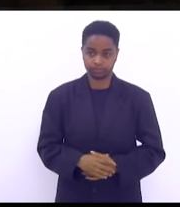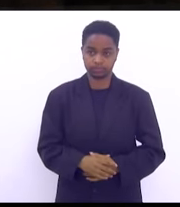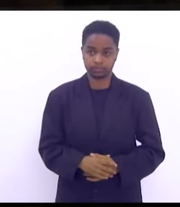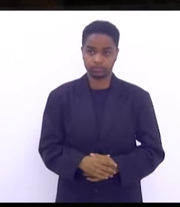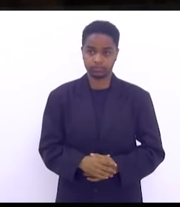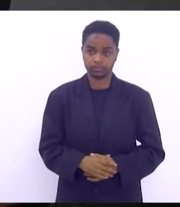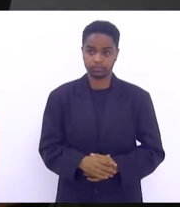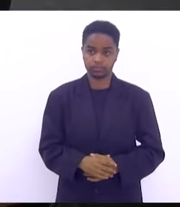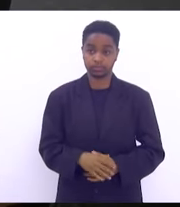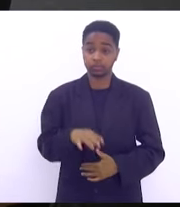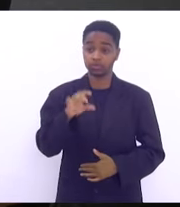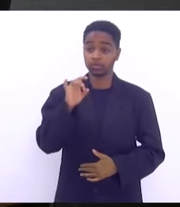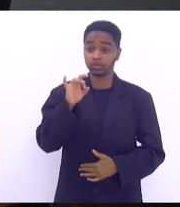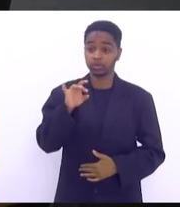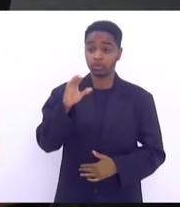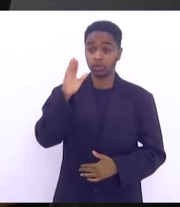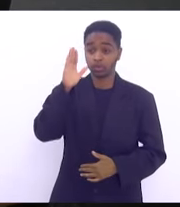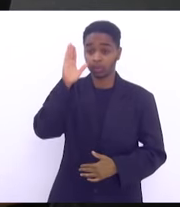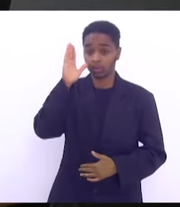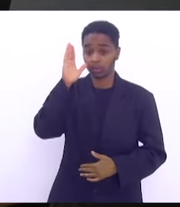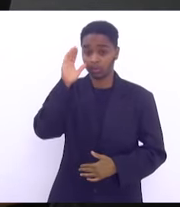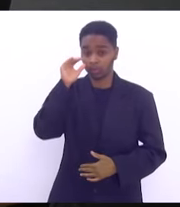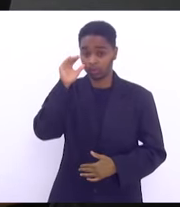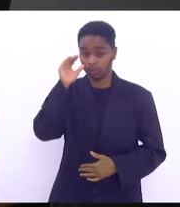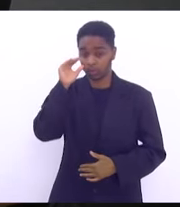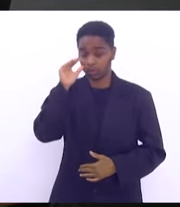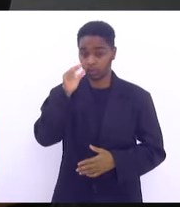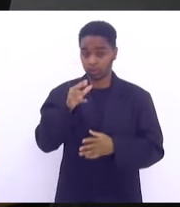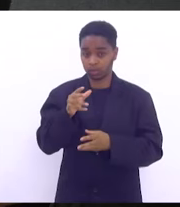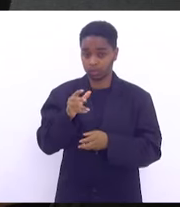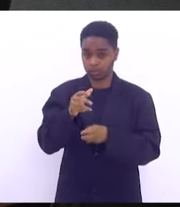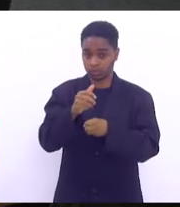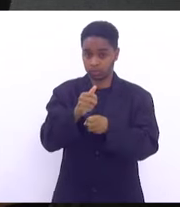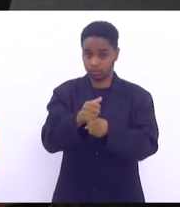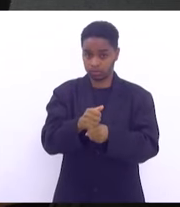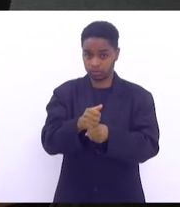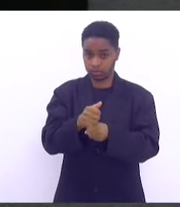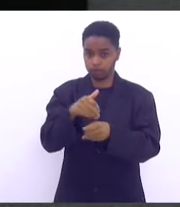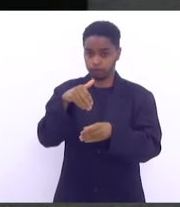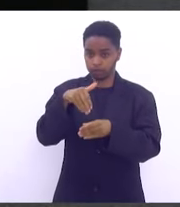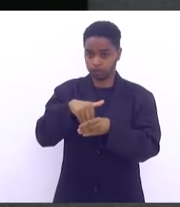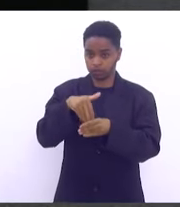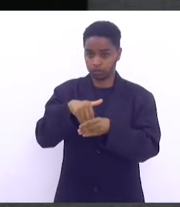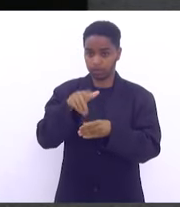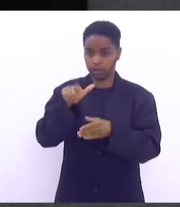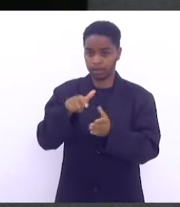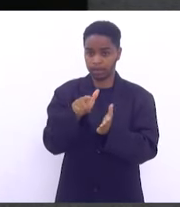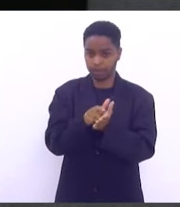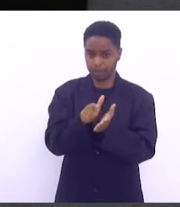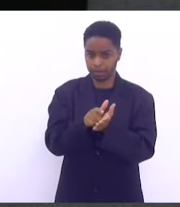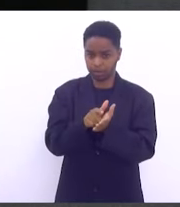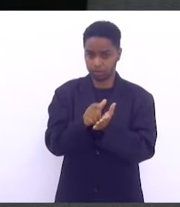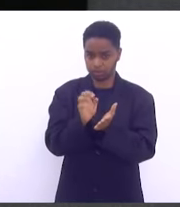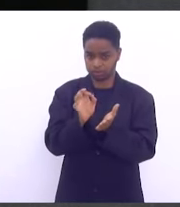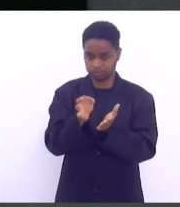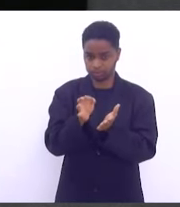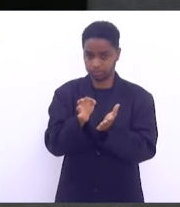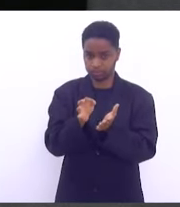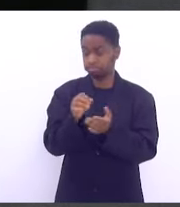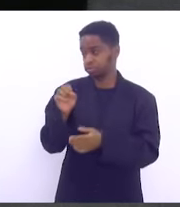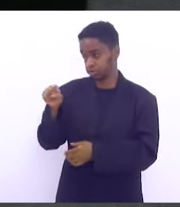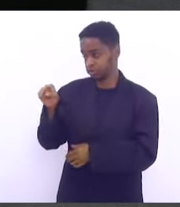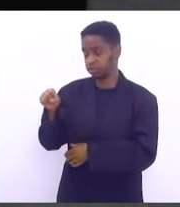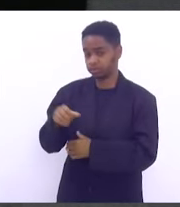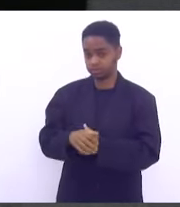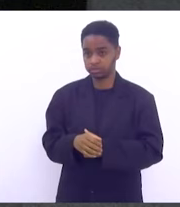Só por curiosidade, a contagem lá foi manual com papel. Sim.